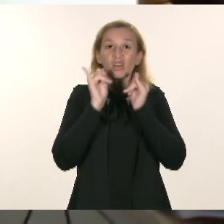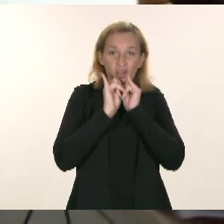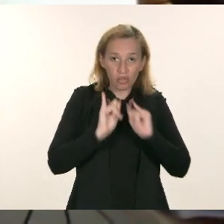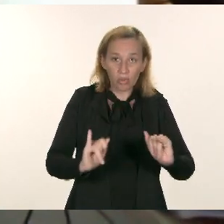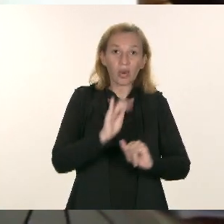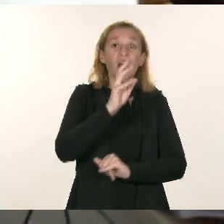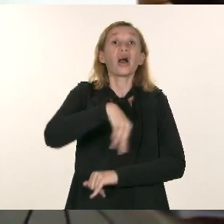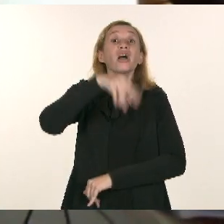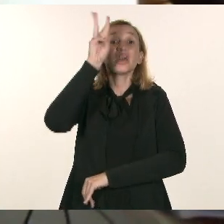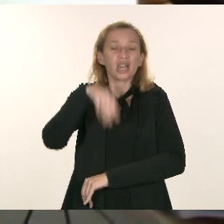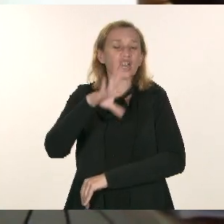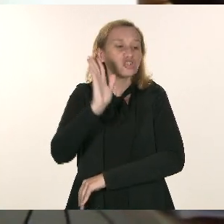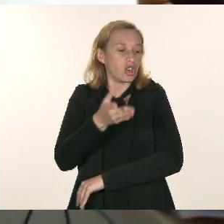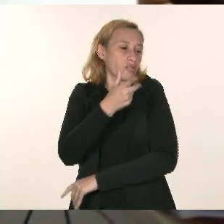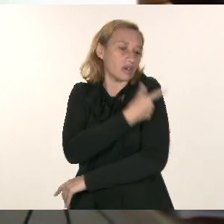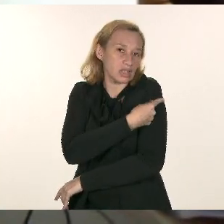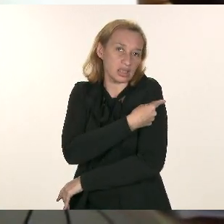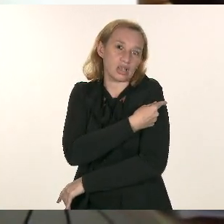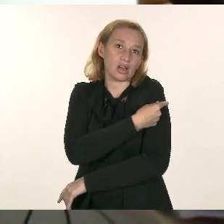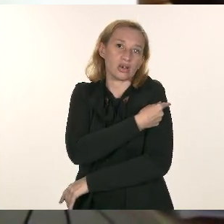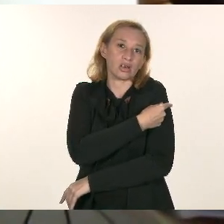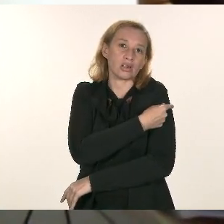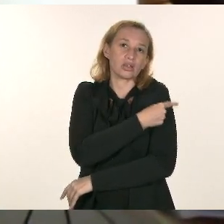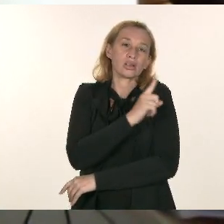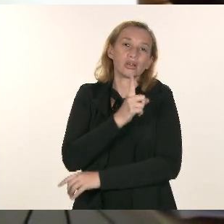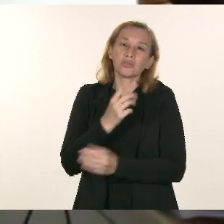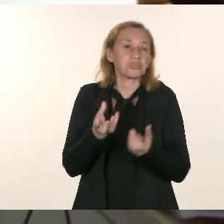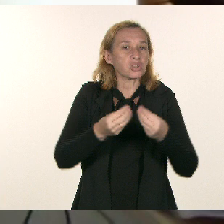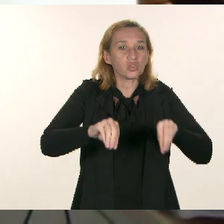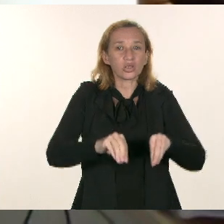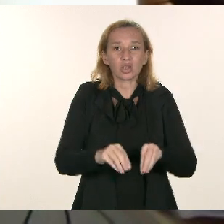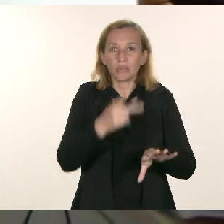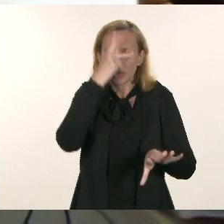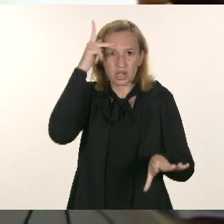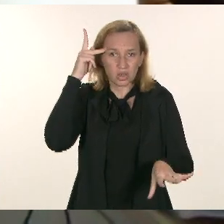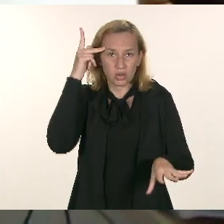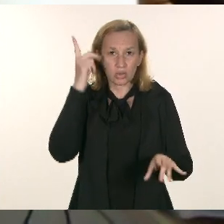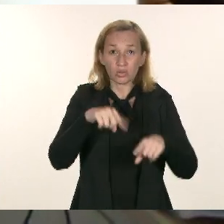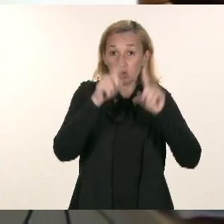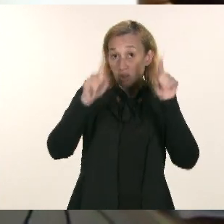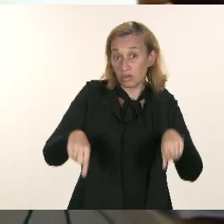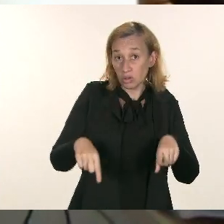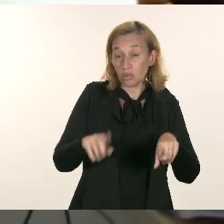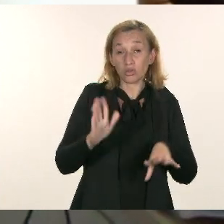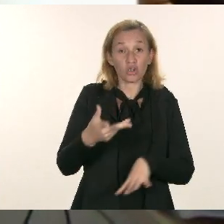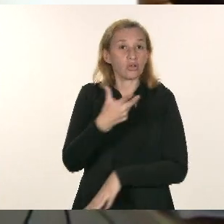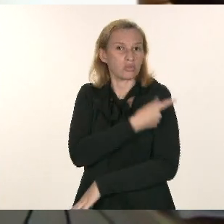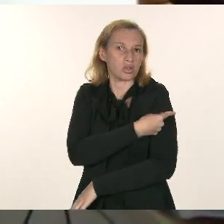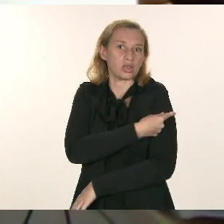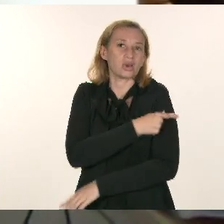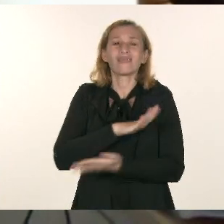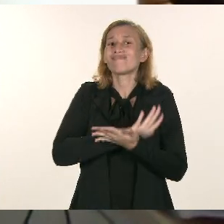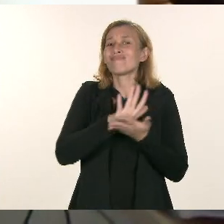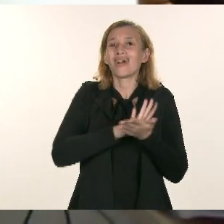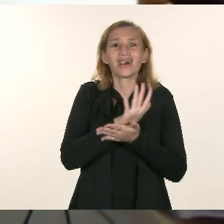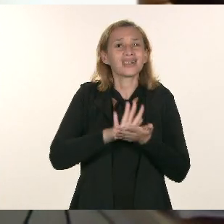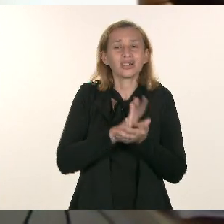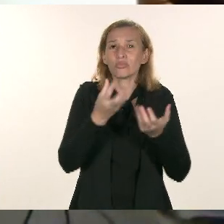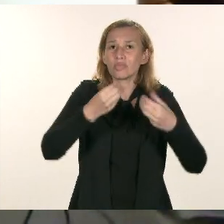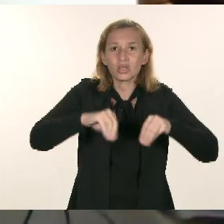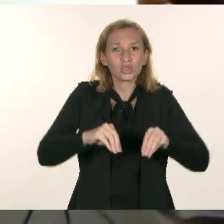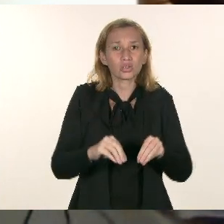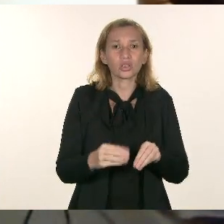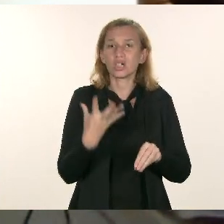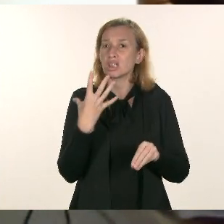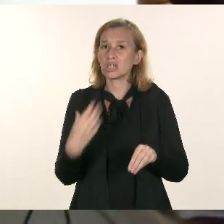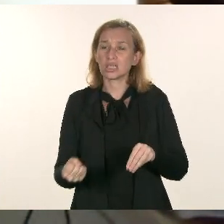já foi vacinado também não prejudicaria a pessoa do servidor imunizado, pois em nada atinge ter